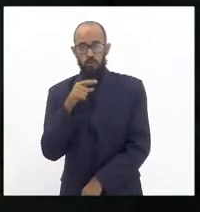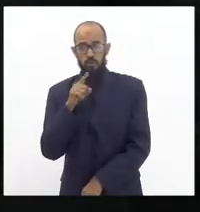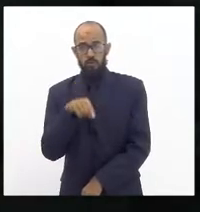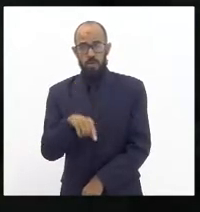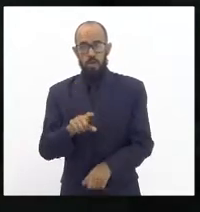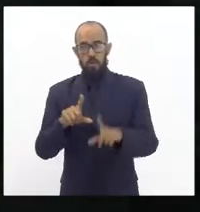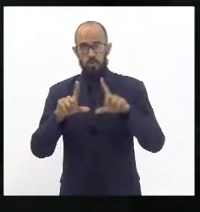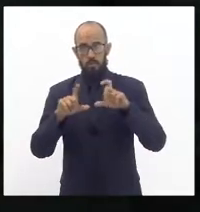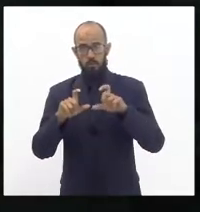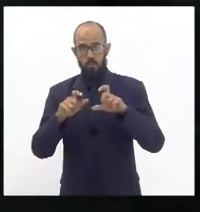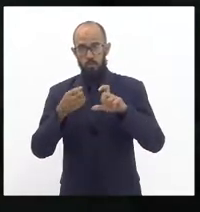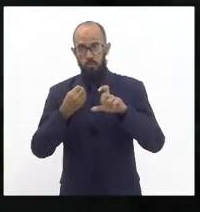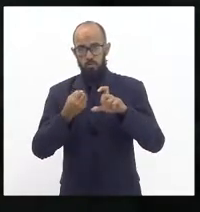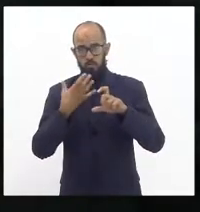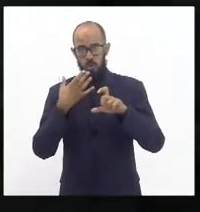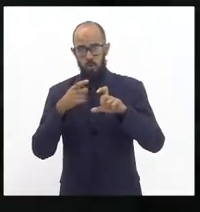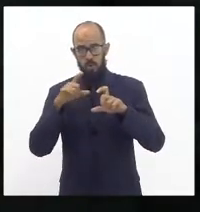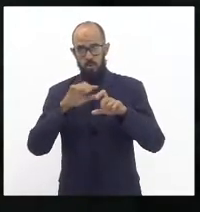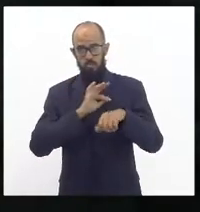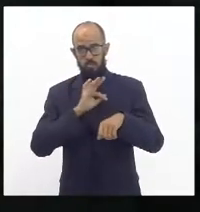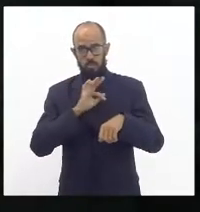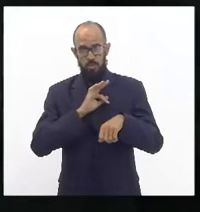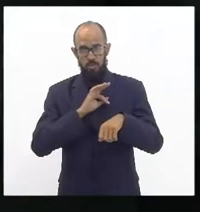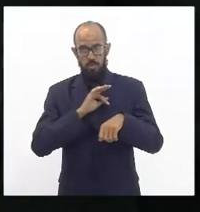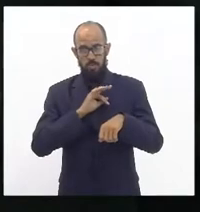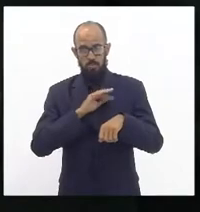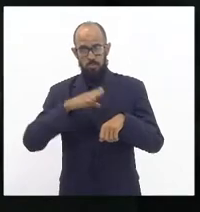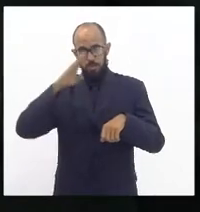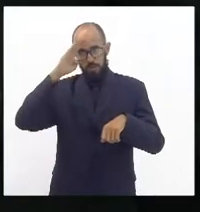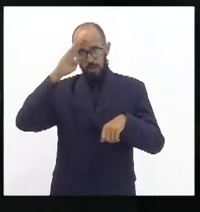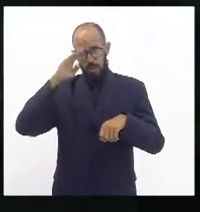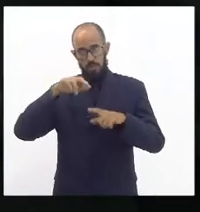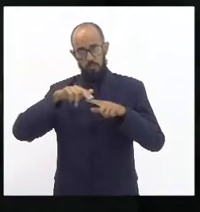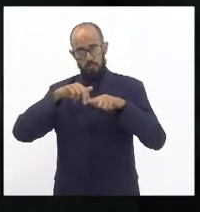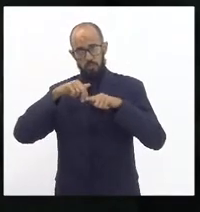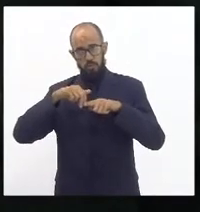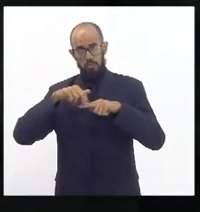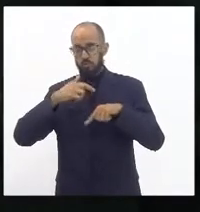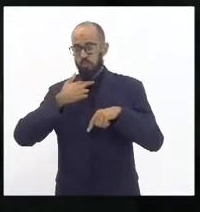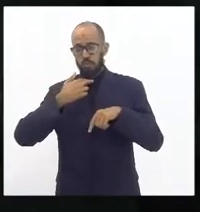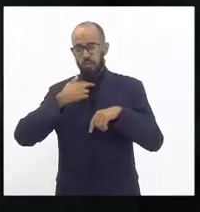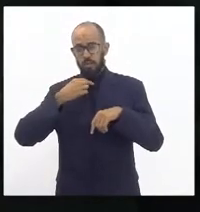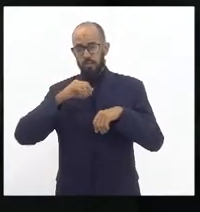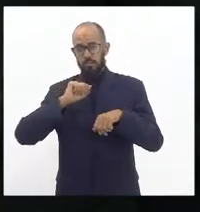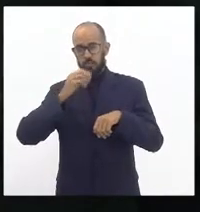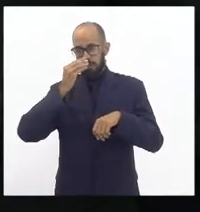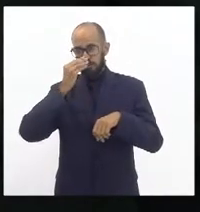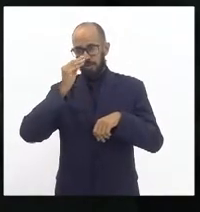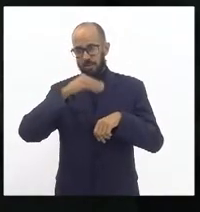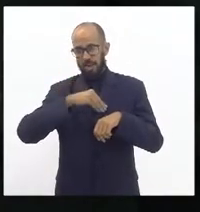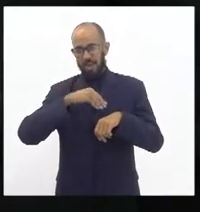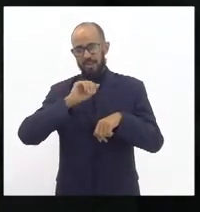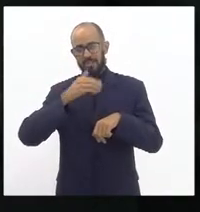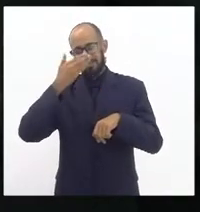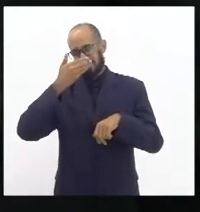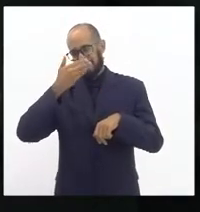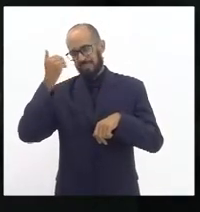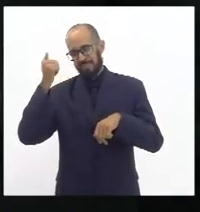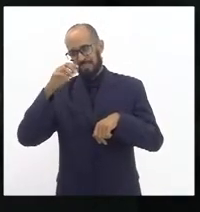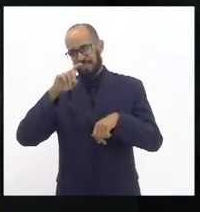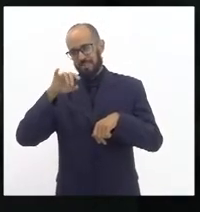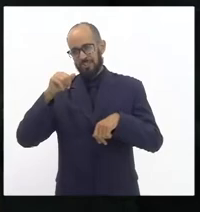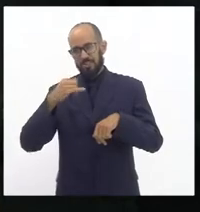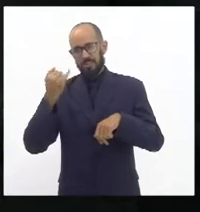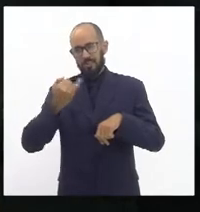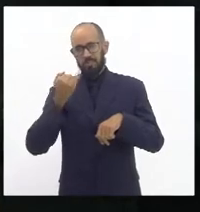melhor retrato da Polícia Militar portanto não poderíamos deixar terminar o dia de hoje sem prestar a elas essa de